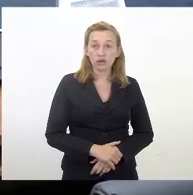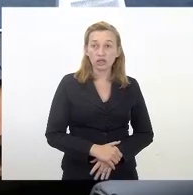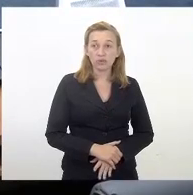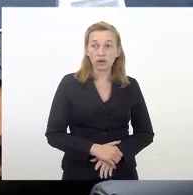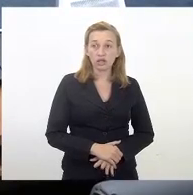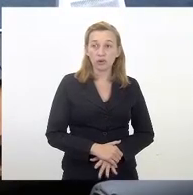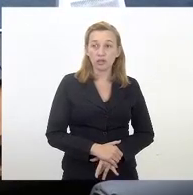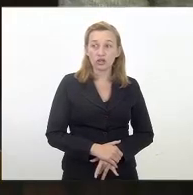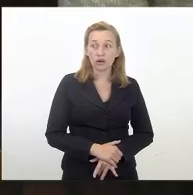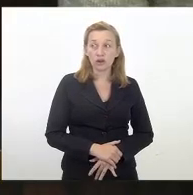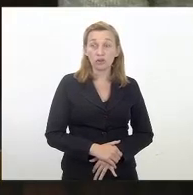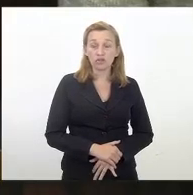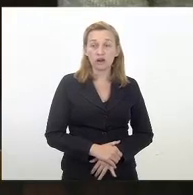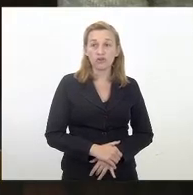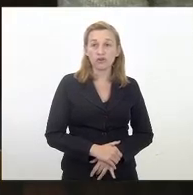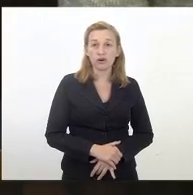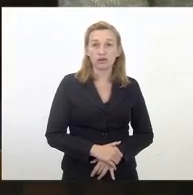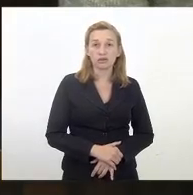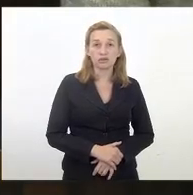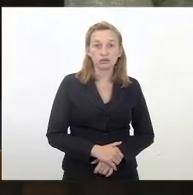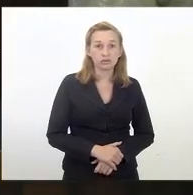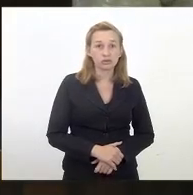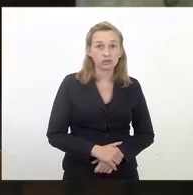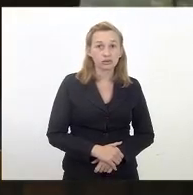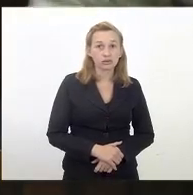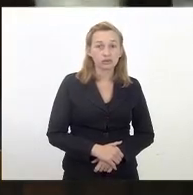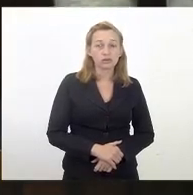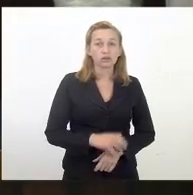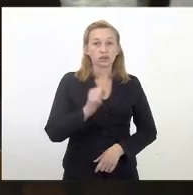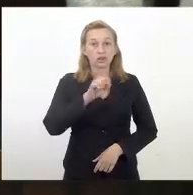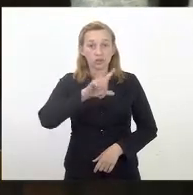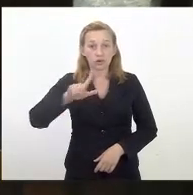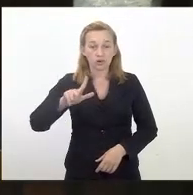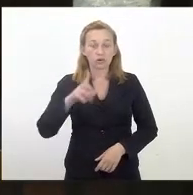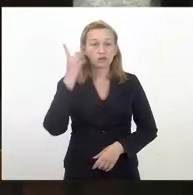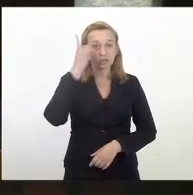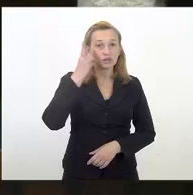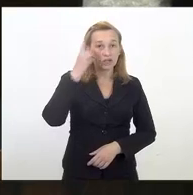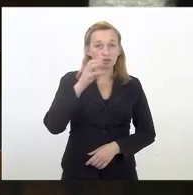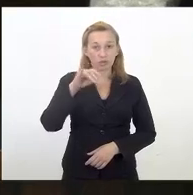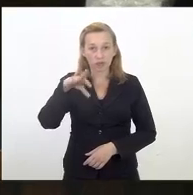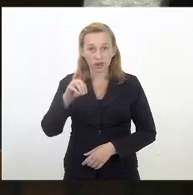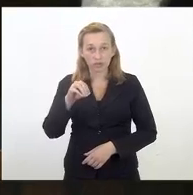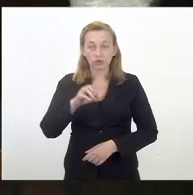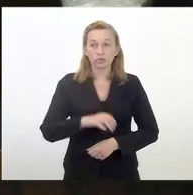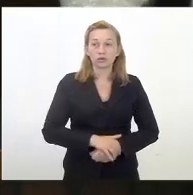Samuel já foi incluído o Samuel me Bebeto